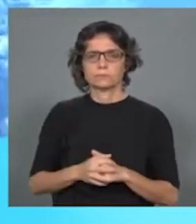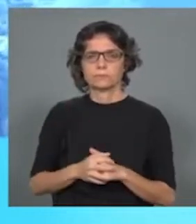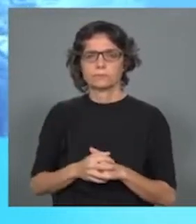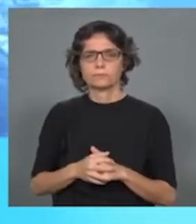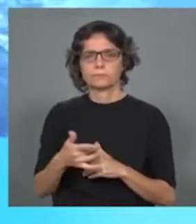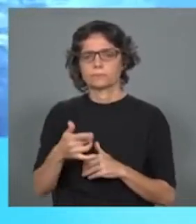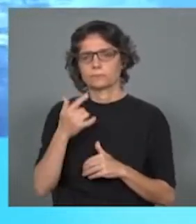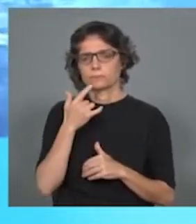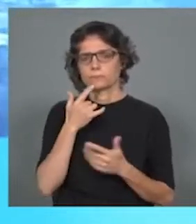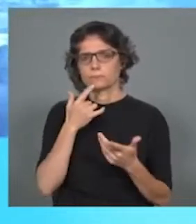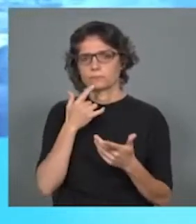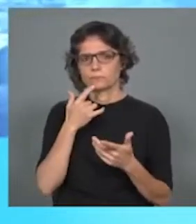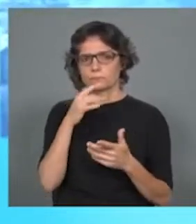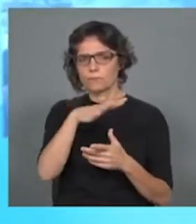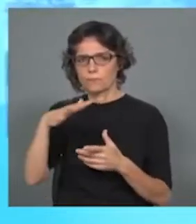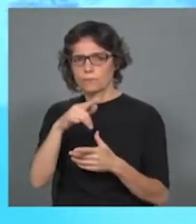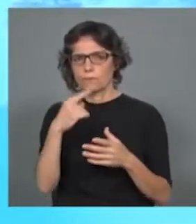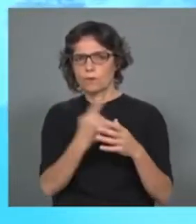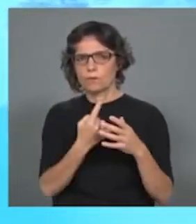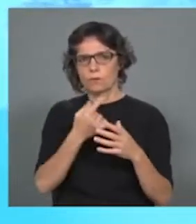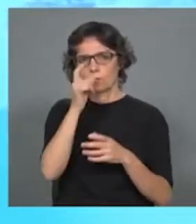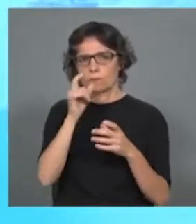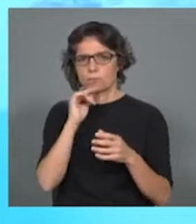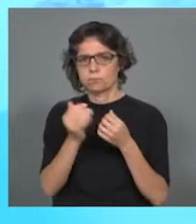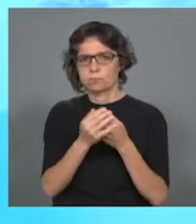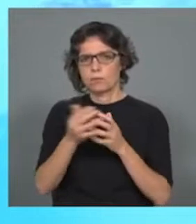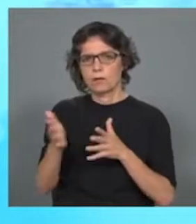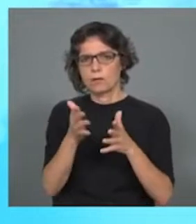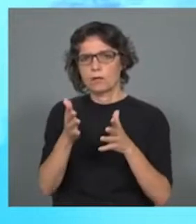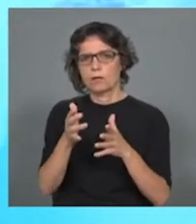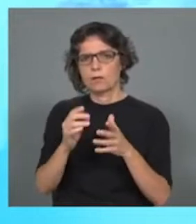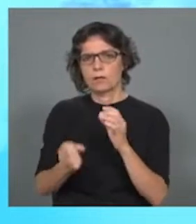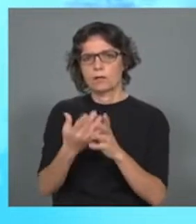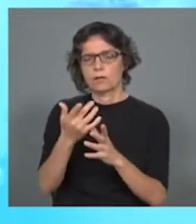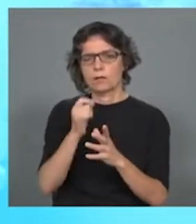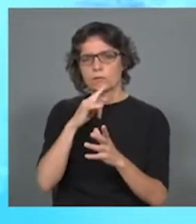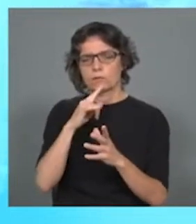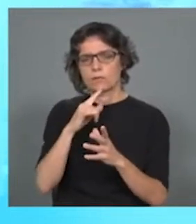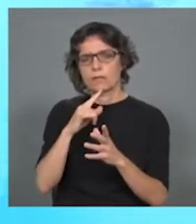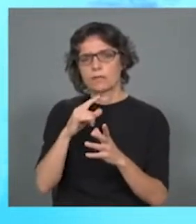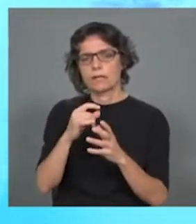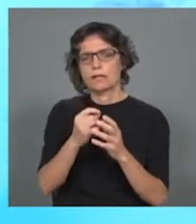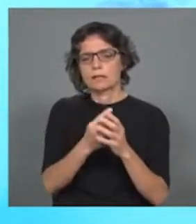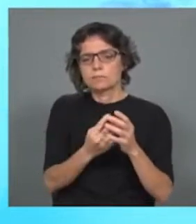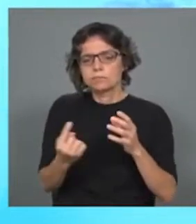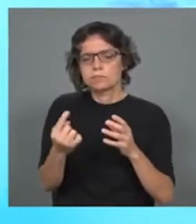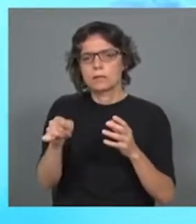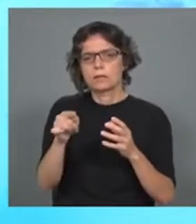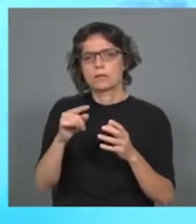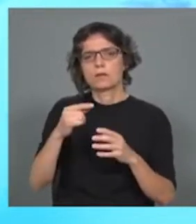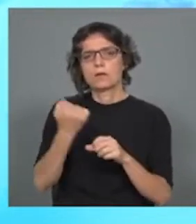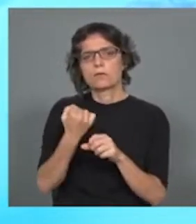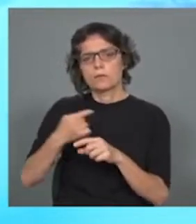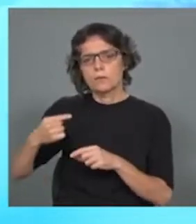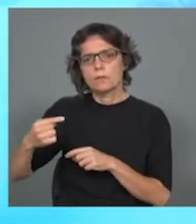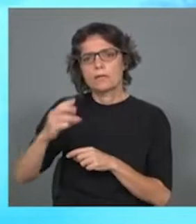Identificar situações de solidão e isolamento dos idosos e criar estratégias que as contrariem. Um trabalho cotidiano da Caritas, que é tema para o diálogo